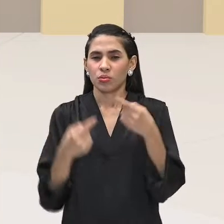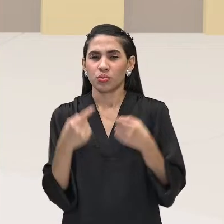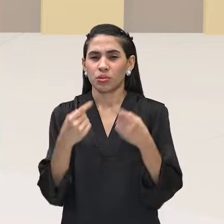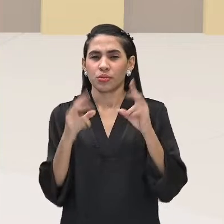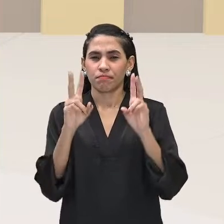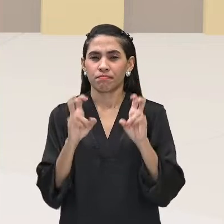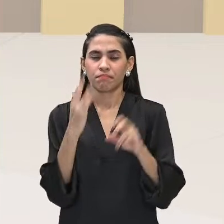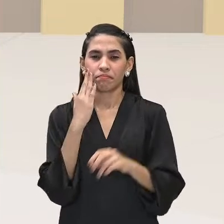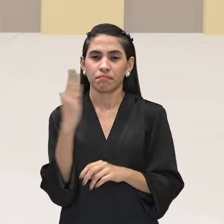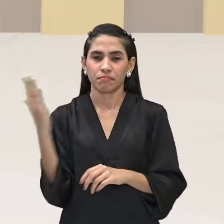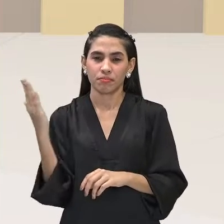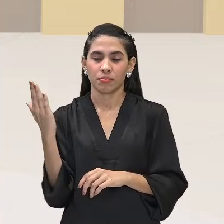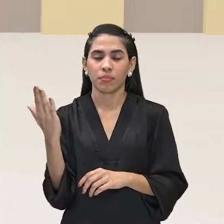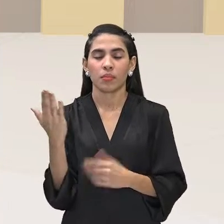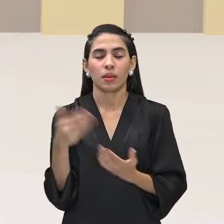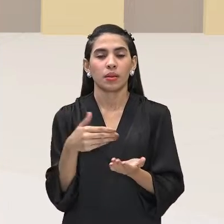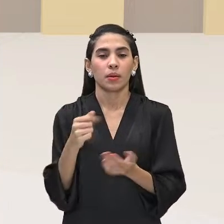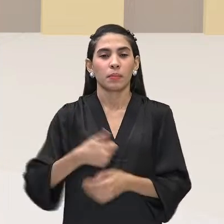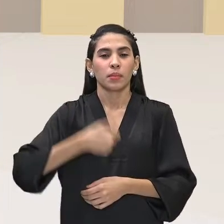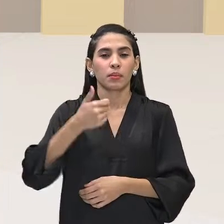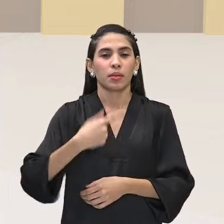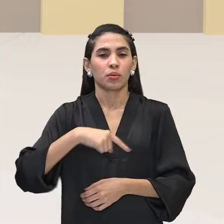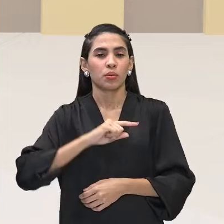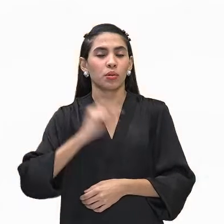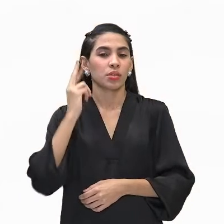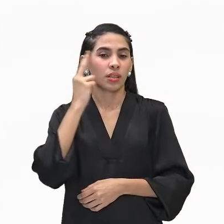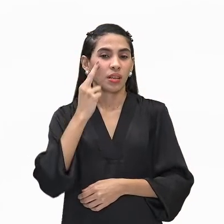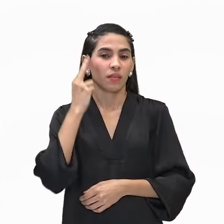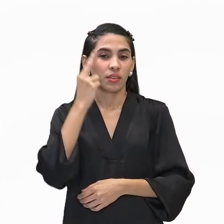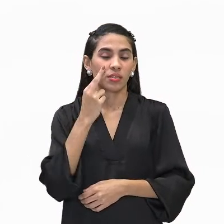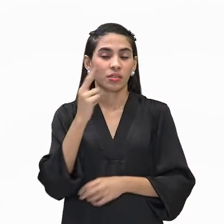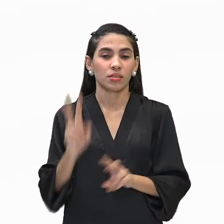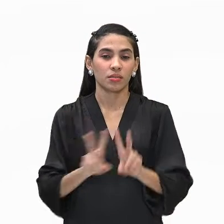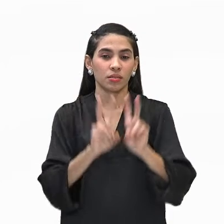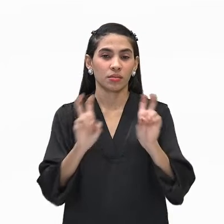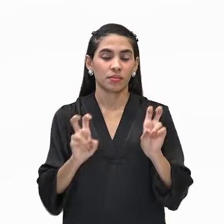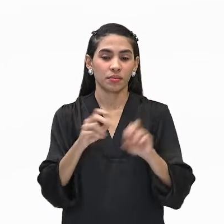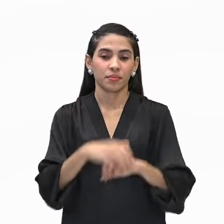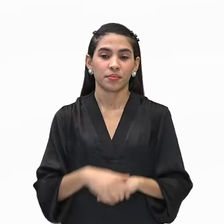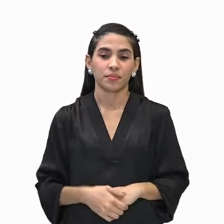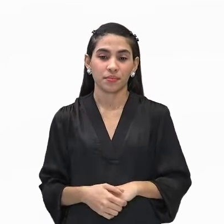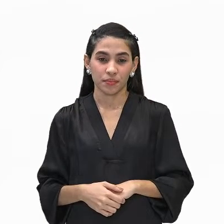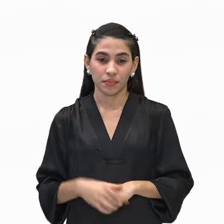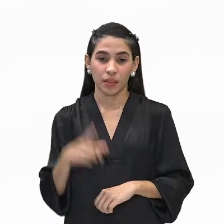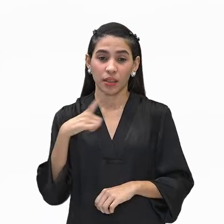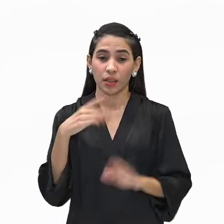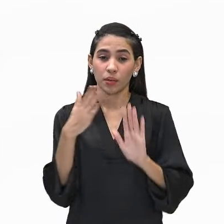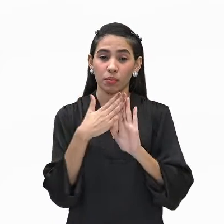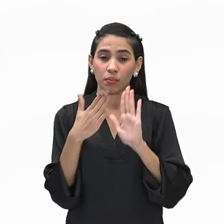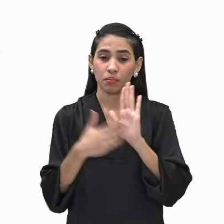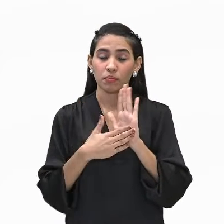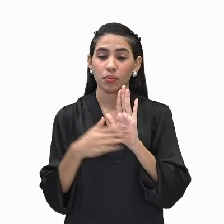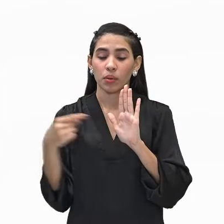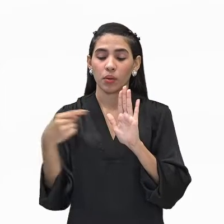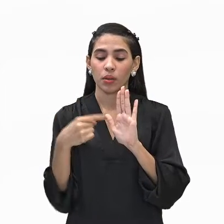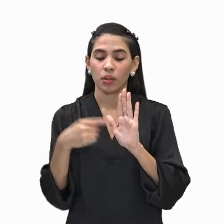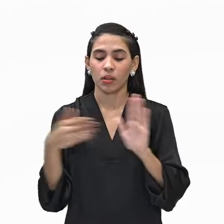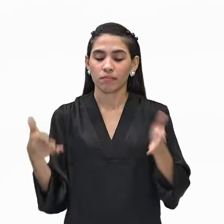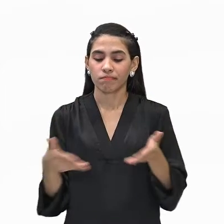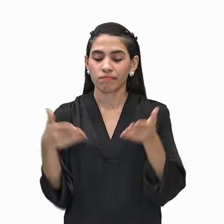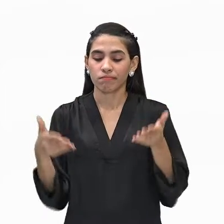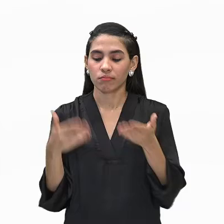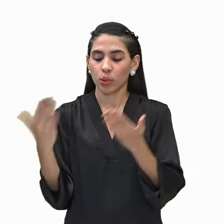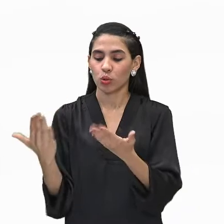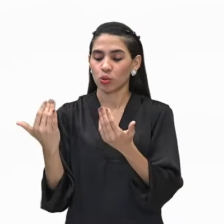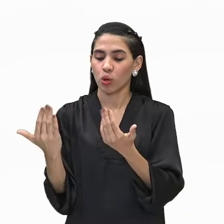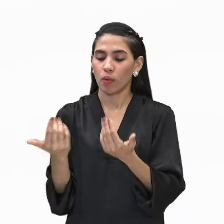vamos começar refletindo sobre o tema. Então, tem como propósito incentivar os jovens a se posicionar